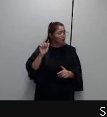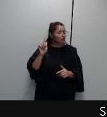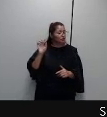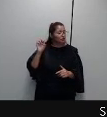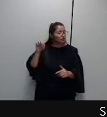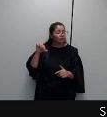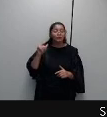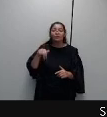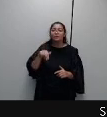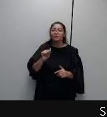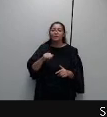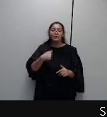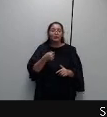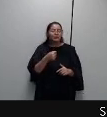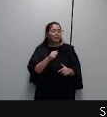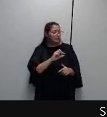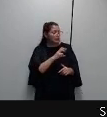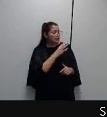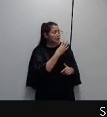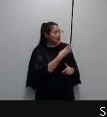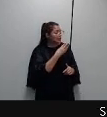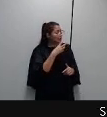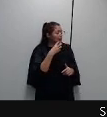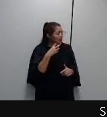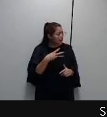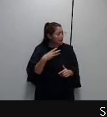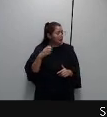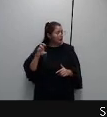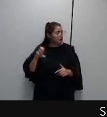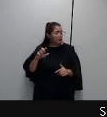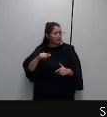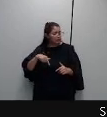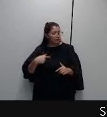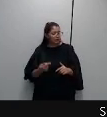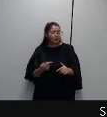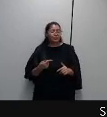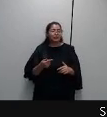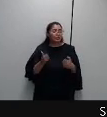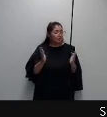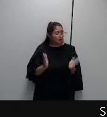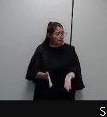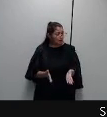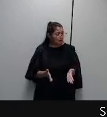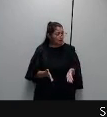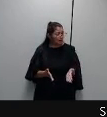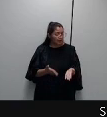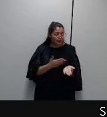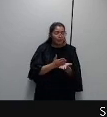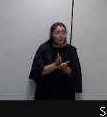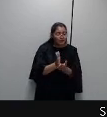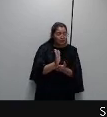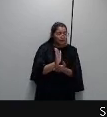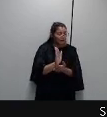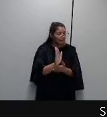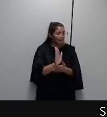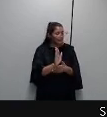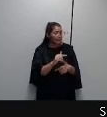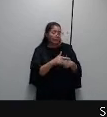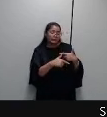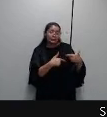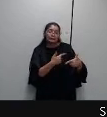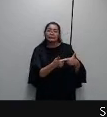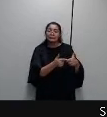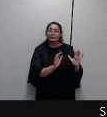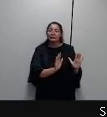435 de ter se já era sensível também para dívida não-tributária aí eu penso que a